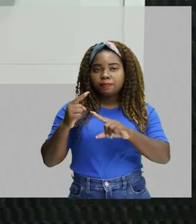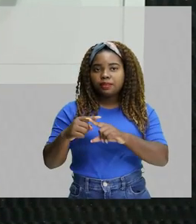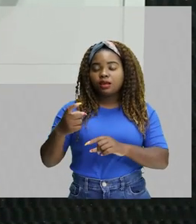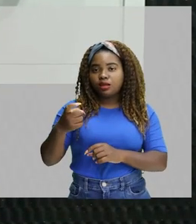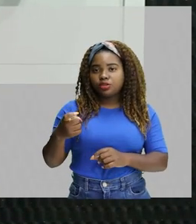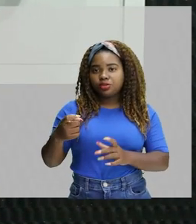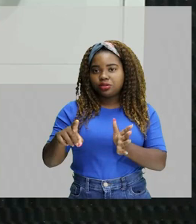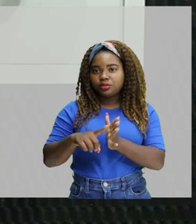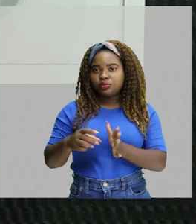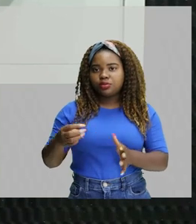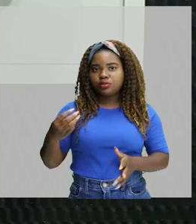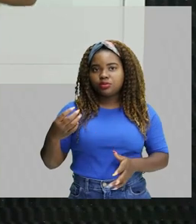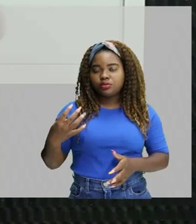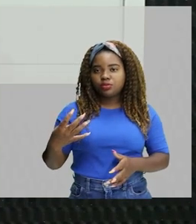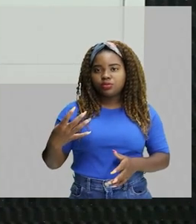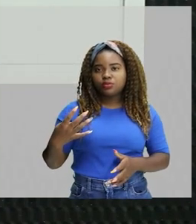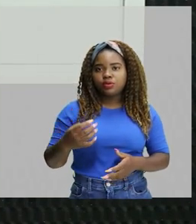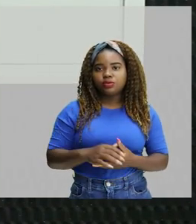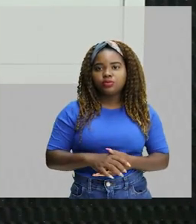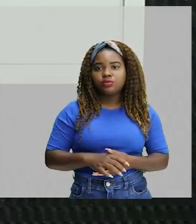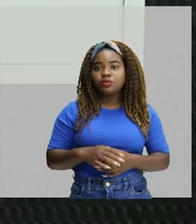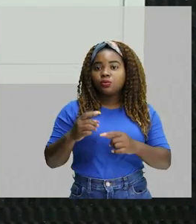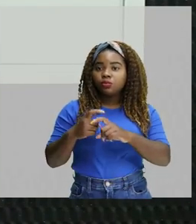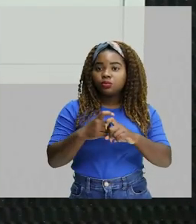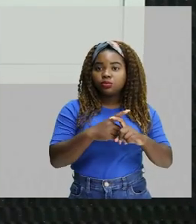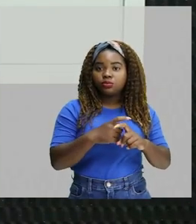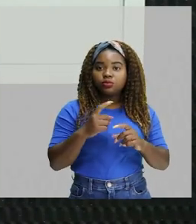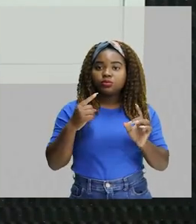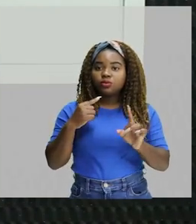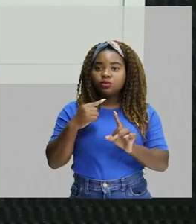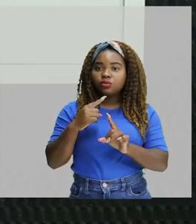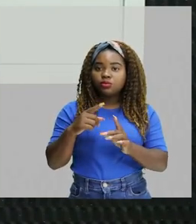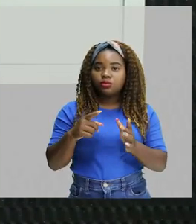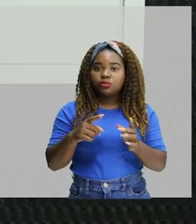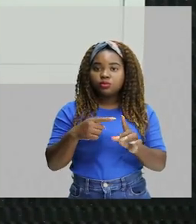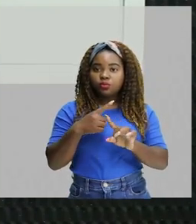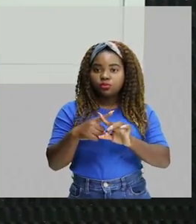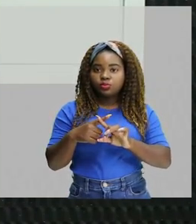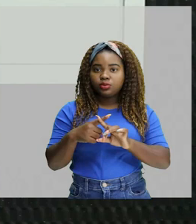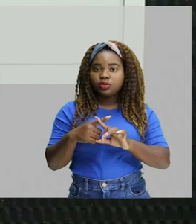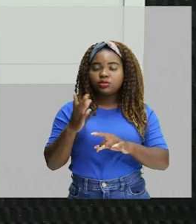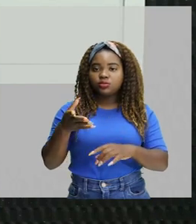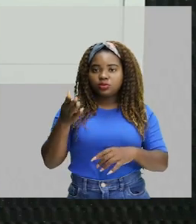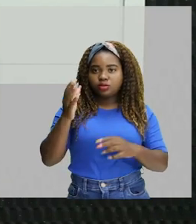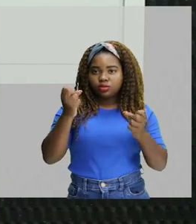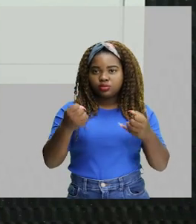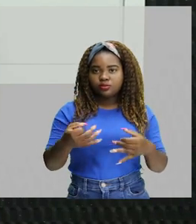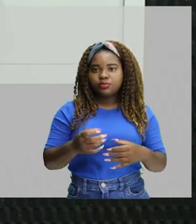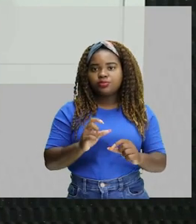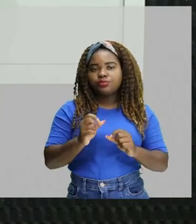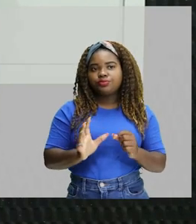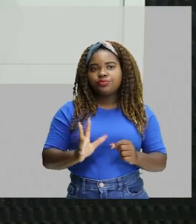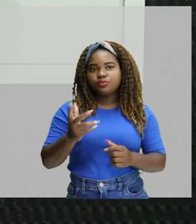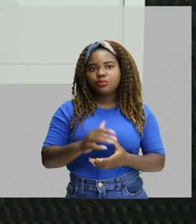tá multiplicação de polinômio né Nós Já estudamos tá fizemos aqui que que a gente vai